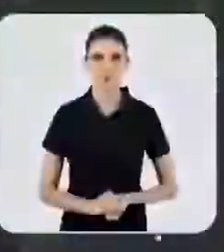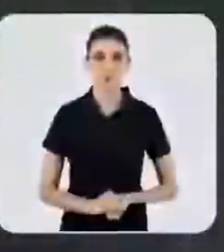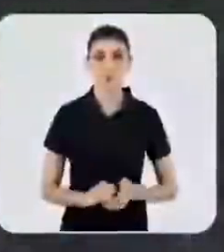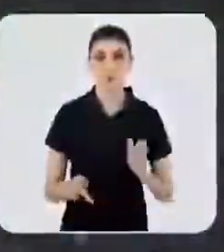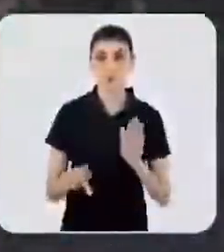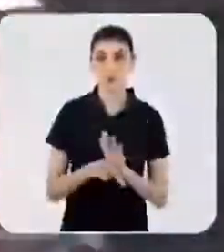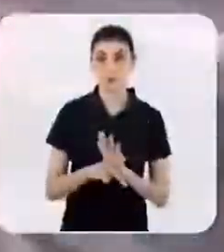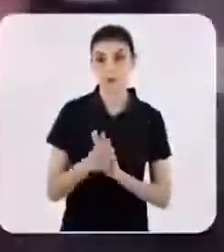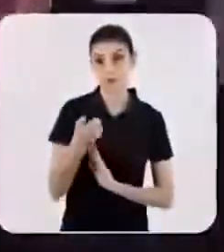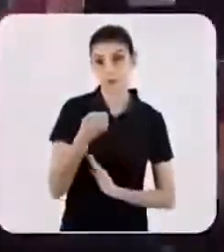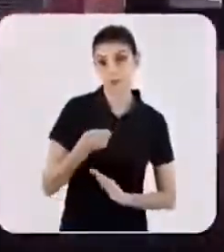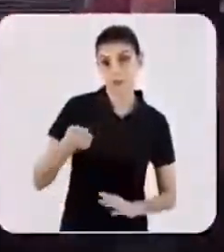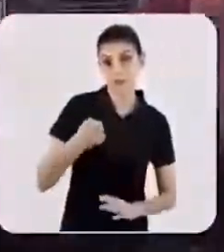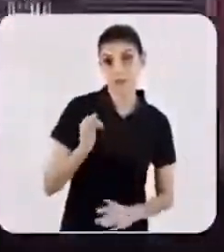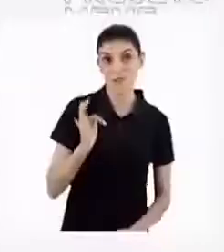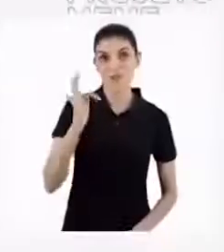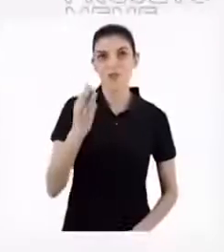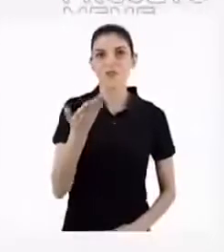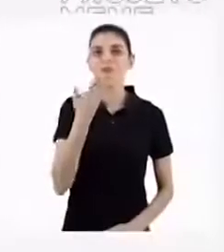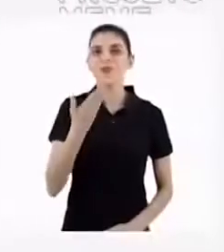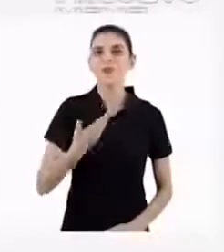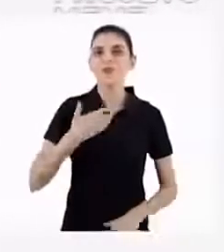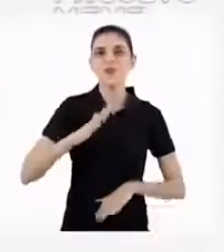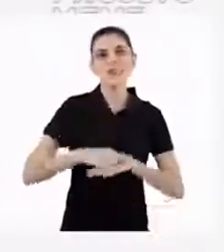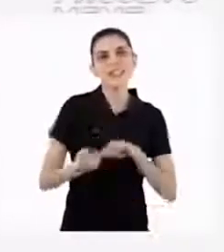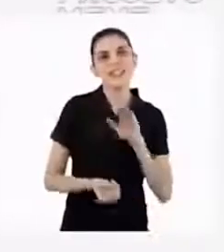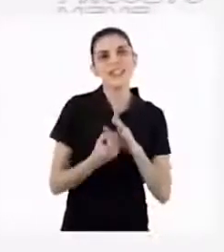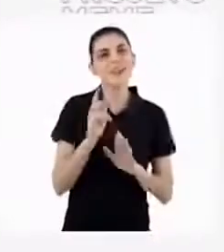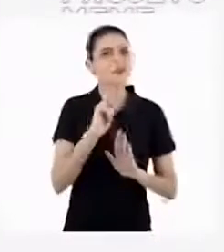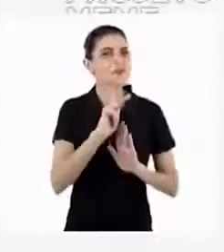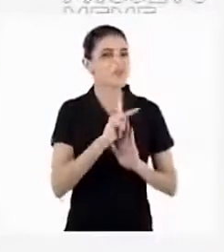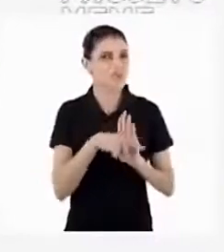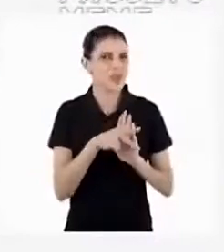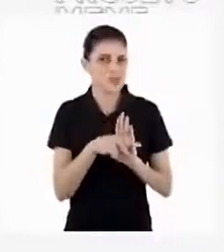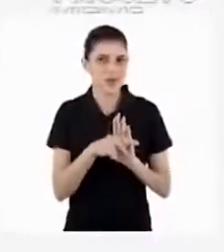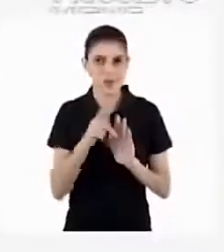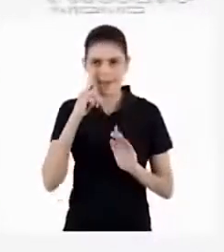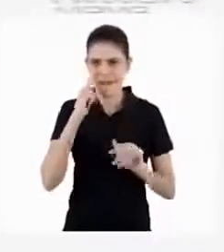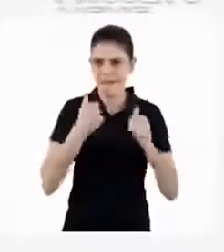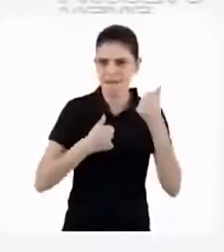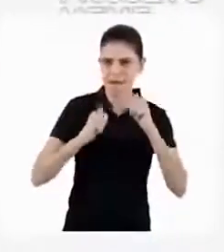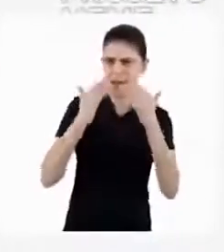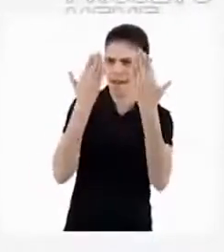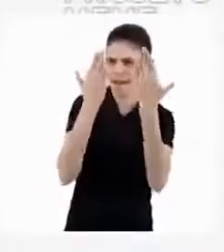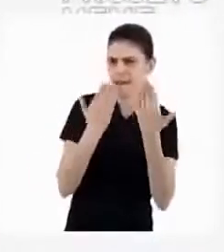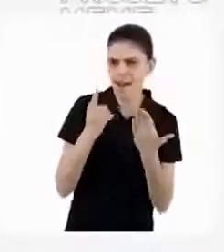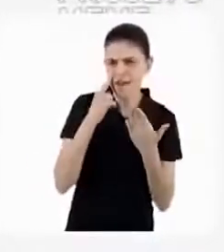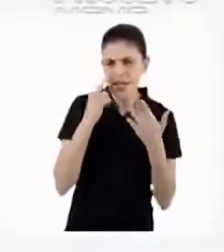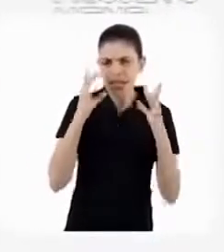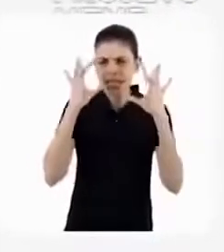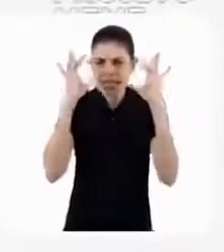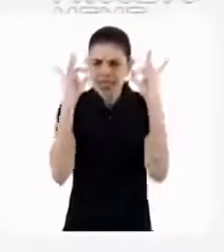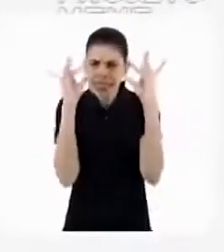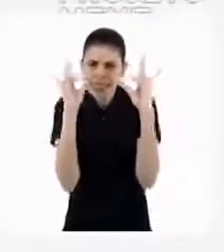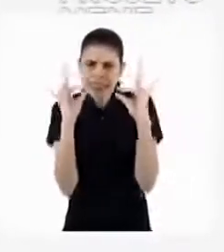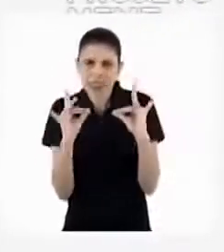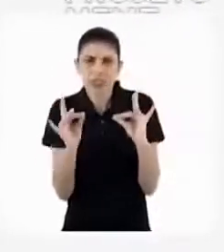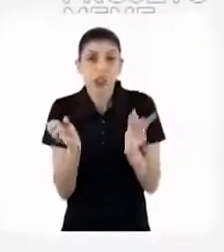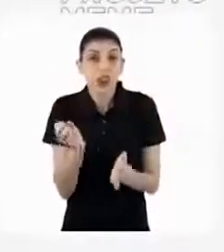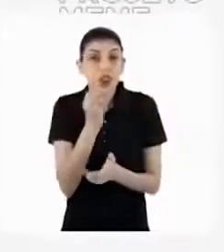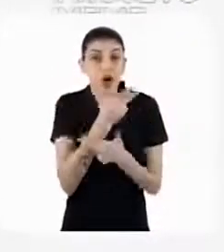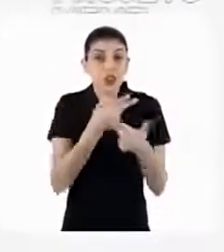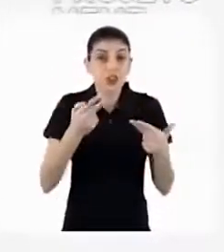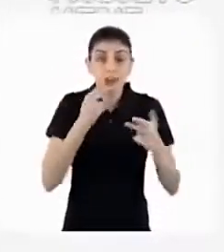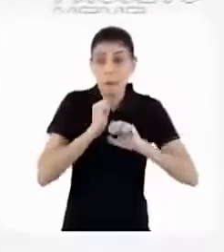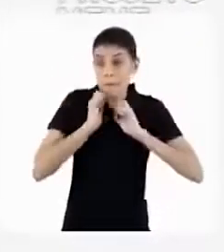Canal Futura encomendou para nossa produtora Base 1 Filmes que criasse um projeto, um programa avaliando, investigando,